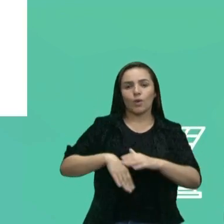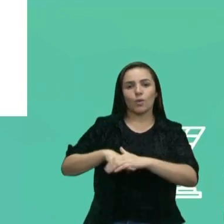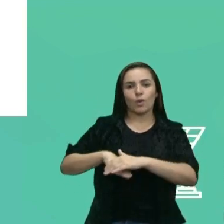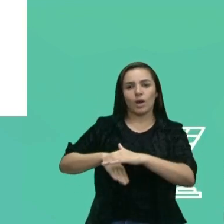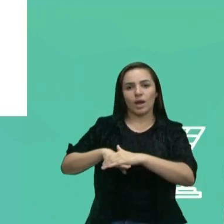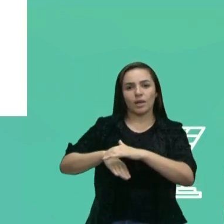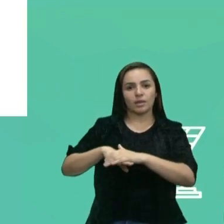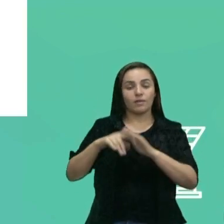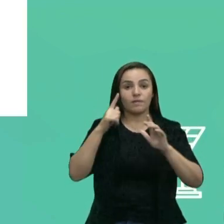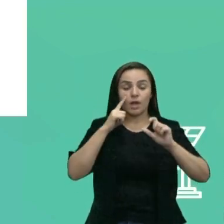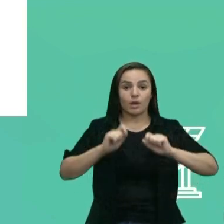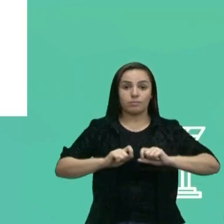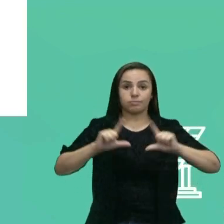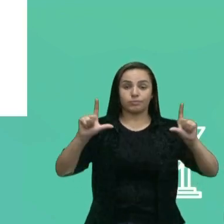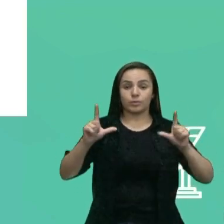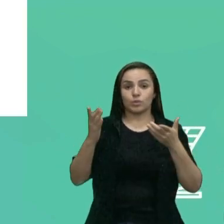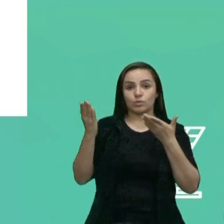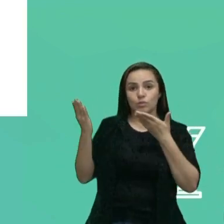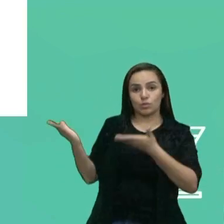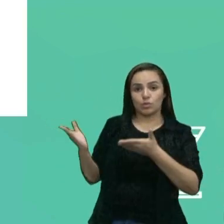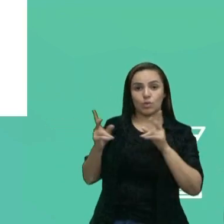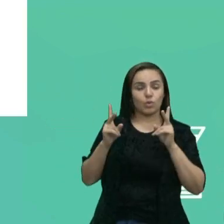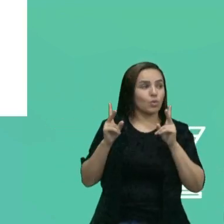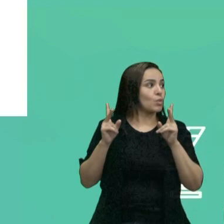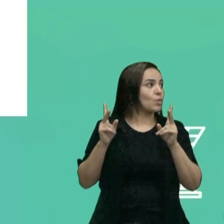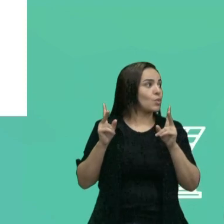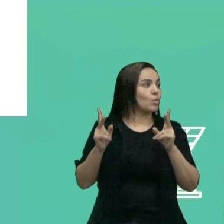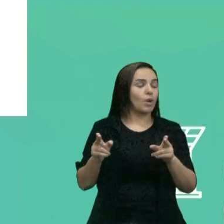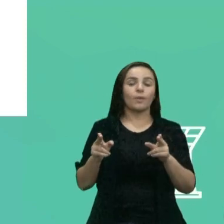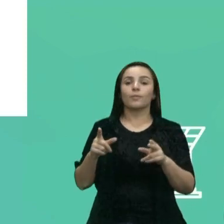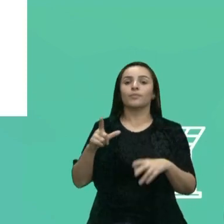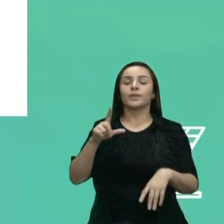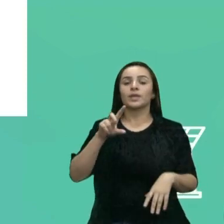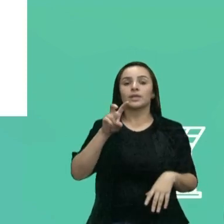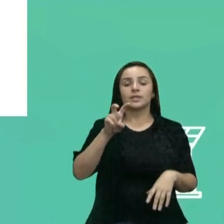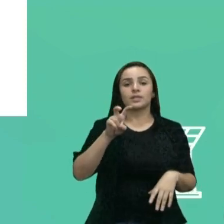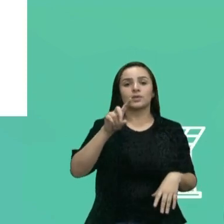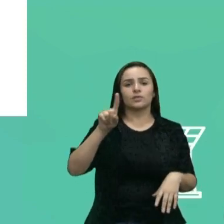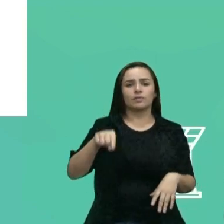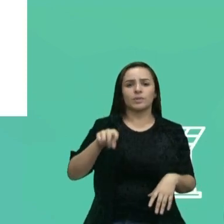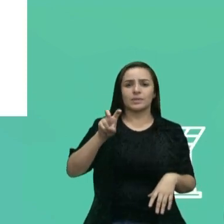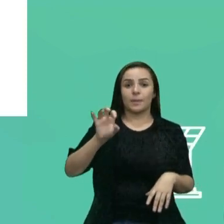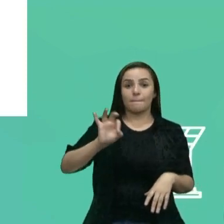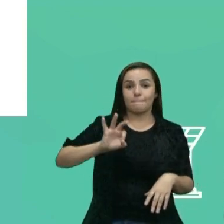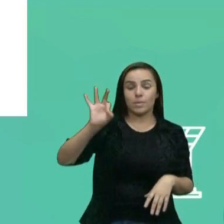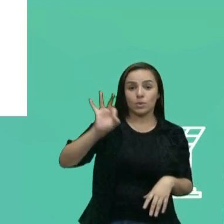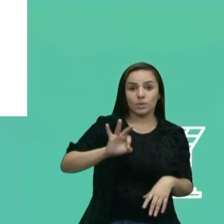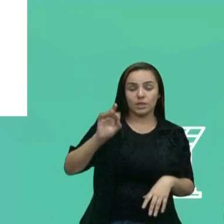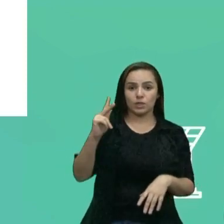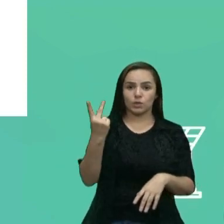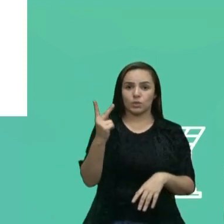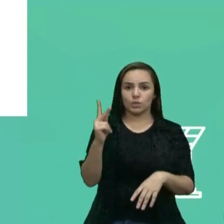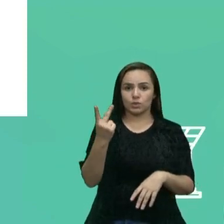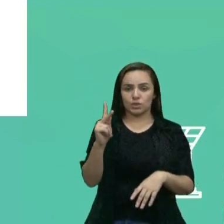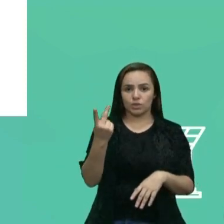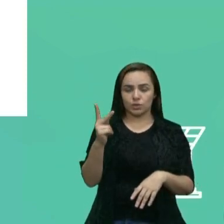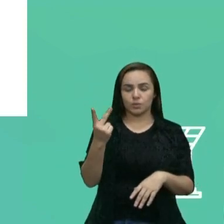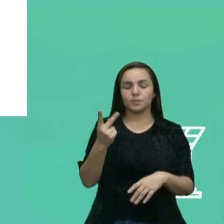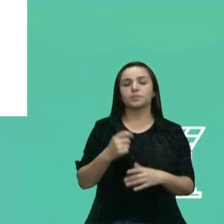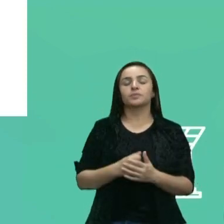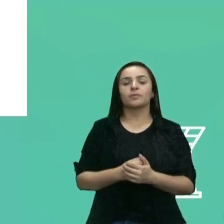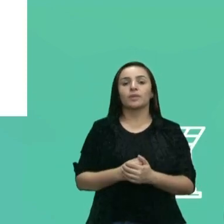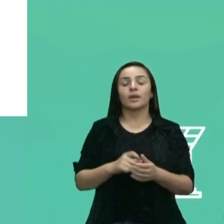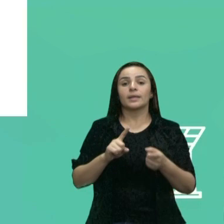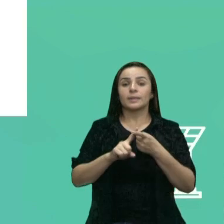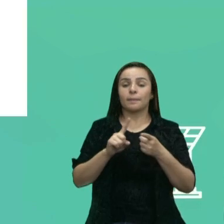aqui em tela. O reservatório deve armazenar pelo menos 5,5% de hidrogênio em peso a